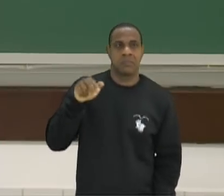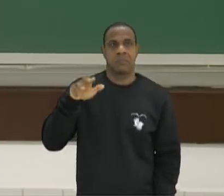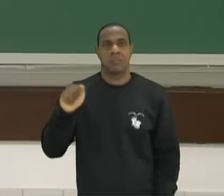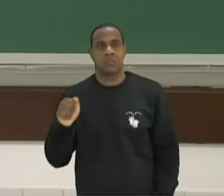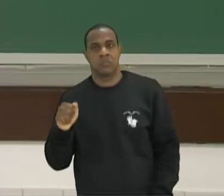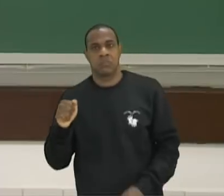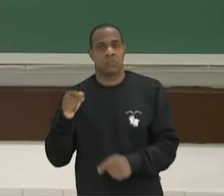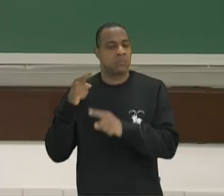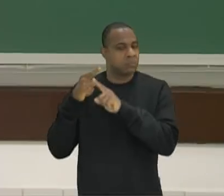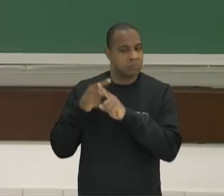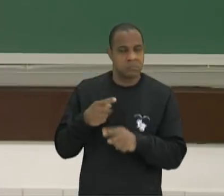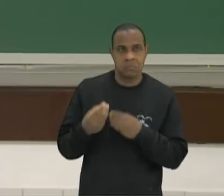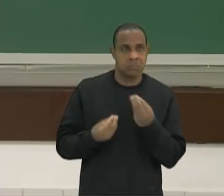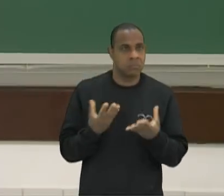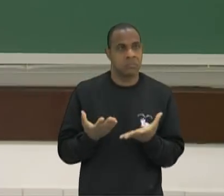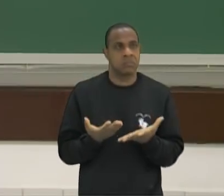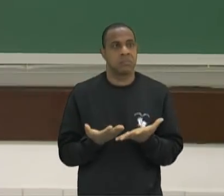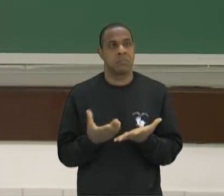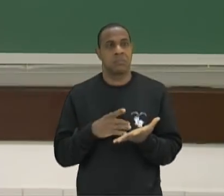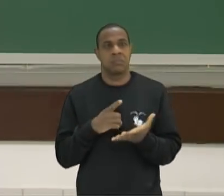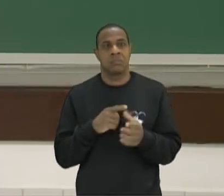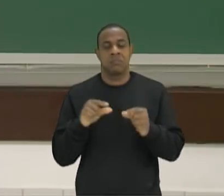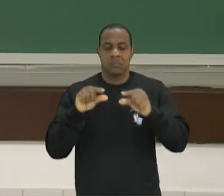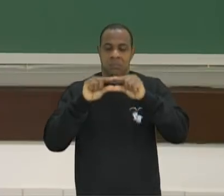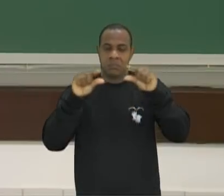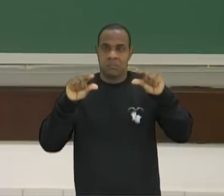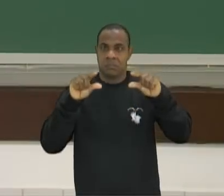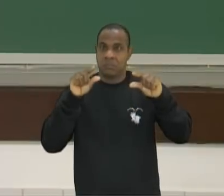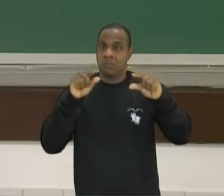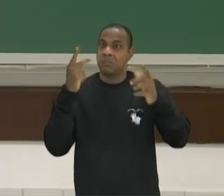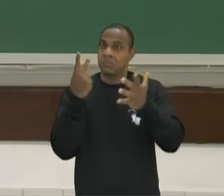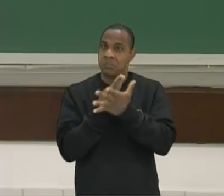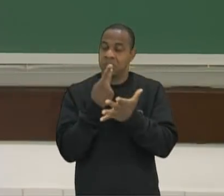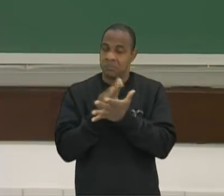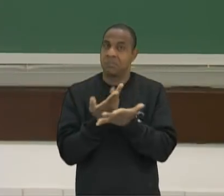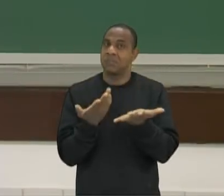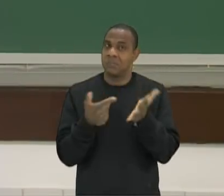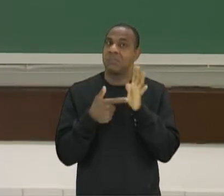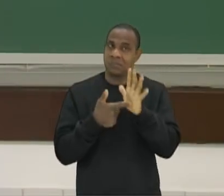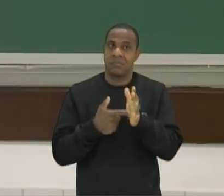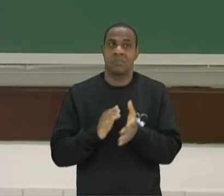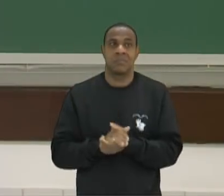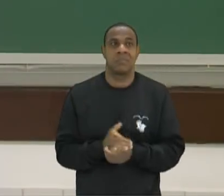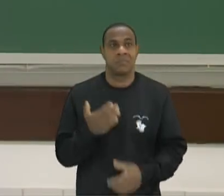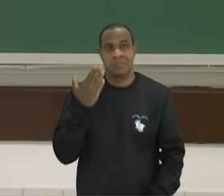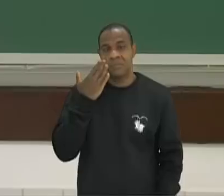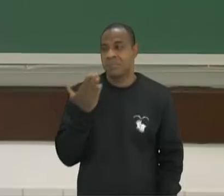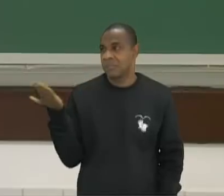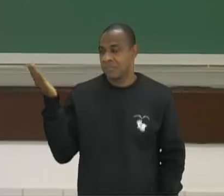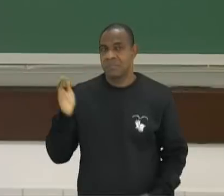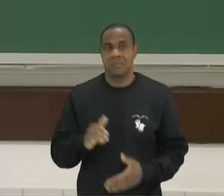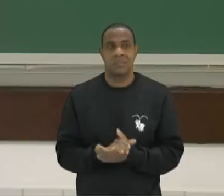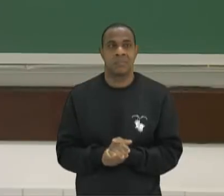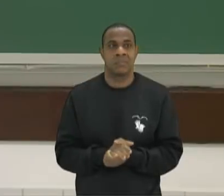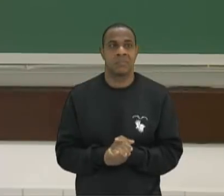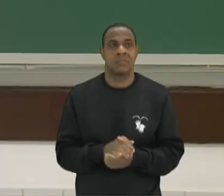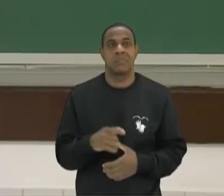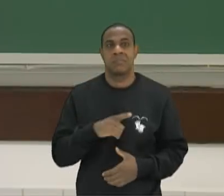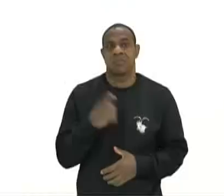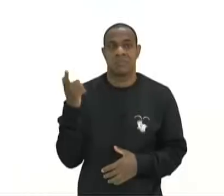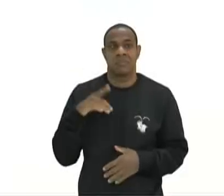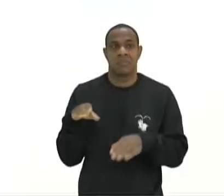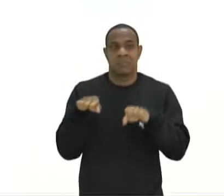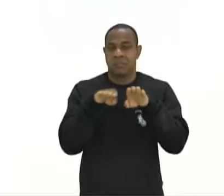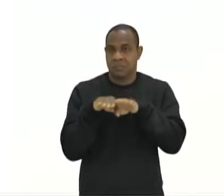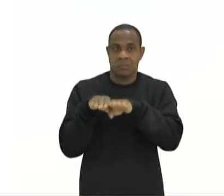jamais. Geralmente deixa a opção errada. Então vamos avançar aqui. Nesse contexto você vai ter um padrão